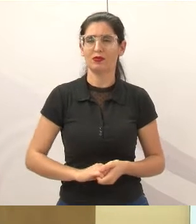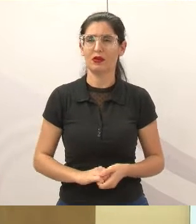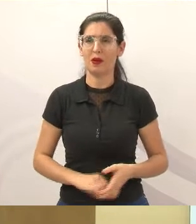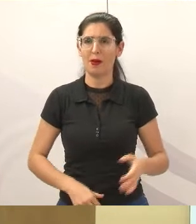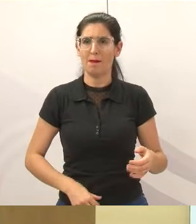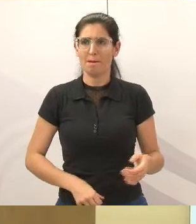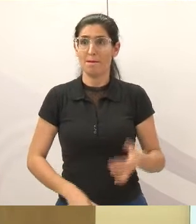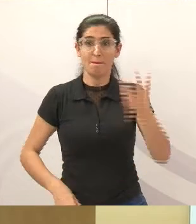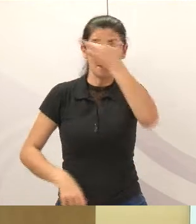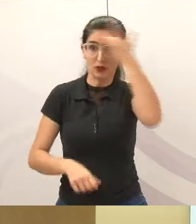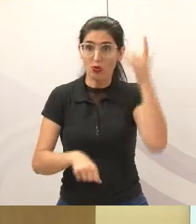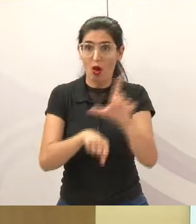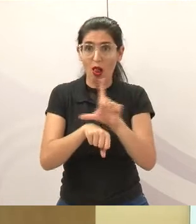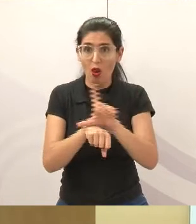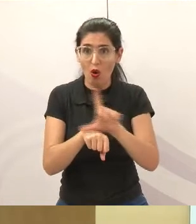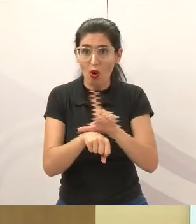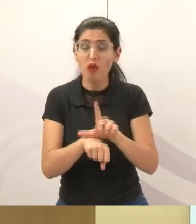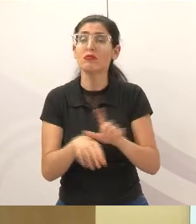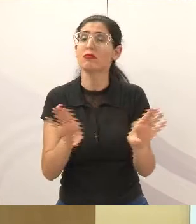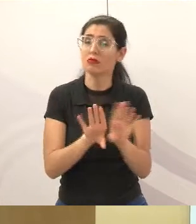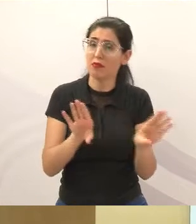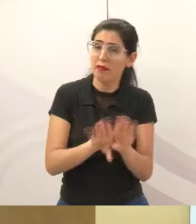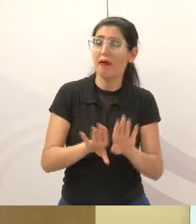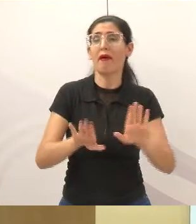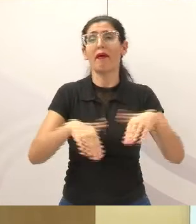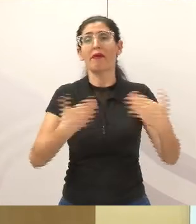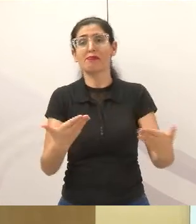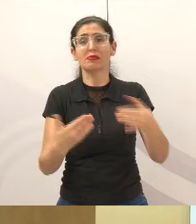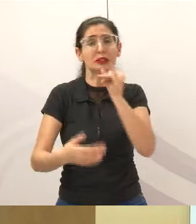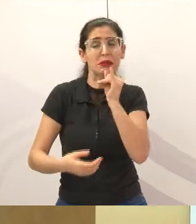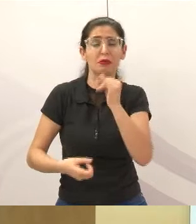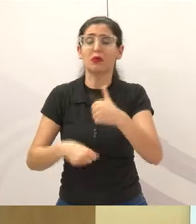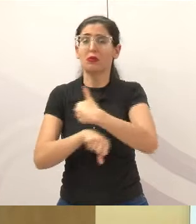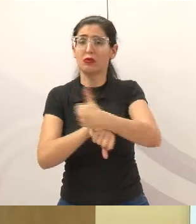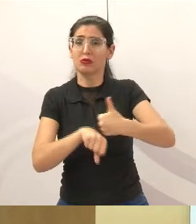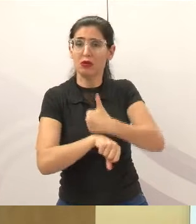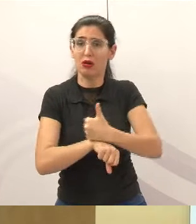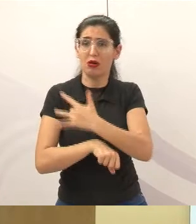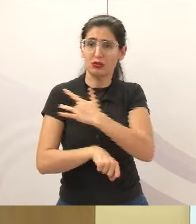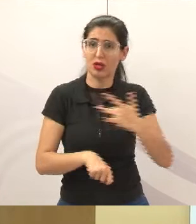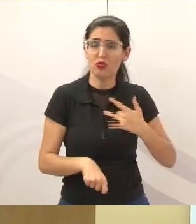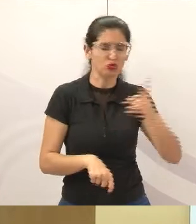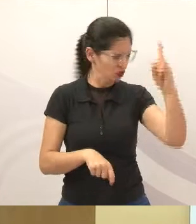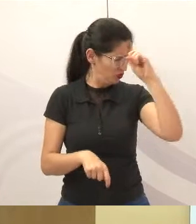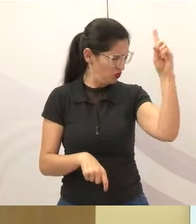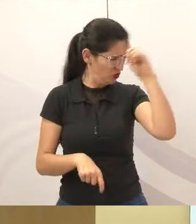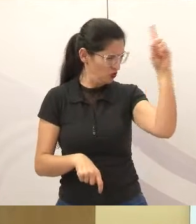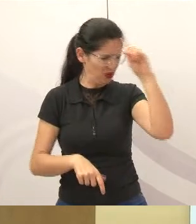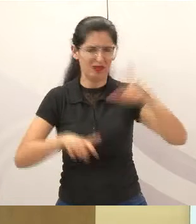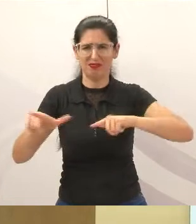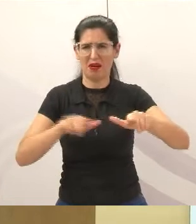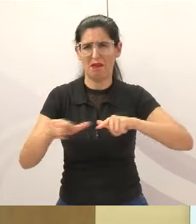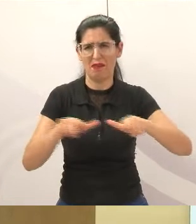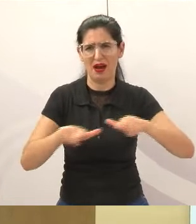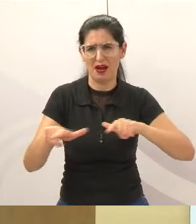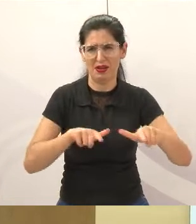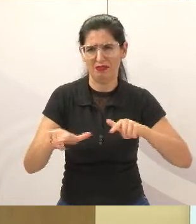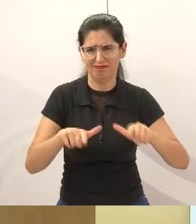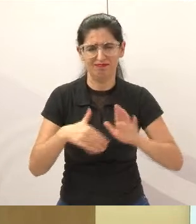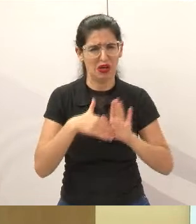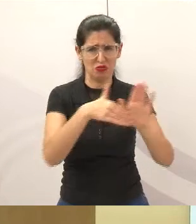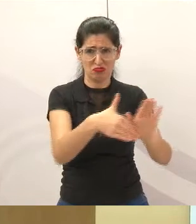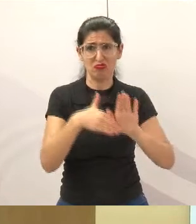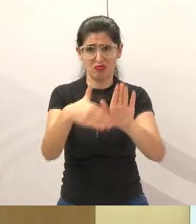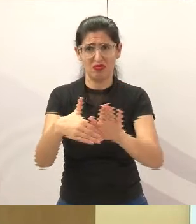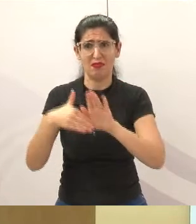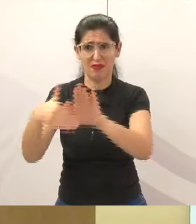os comerciários, que assim como os profissionais de saúde, estão se arriscando todos os dias para garantir o atendimento